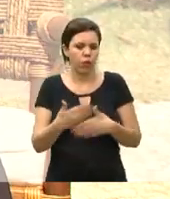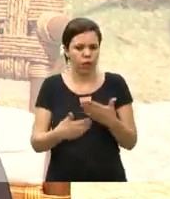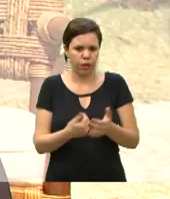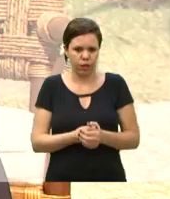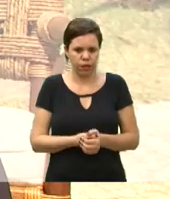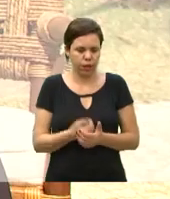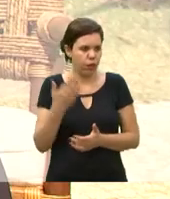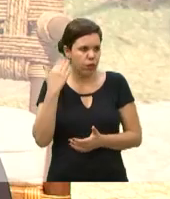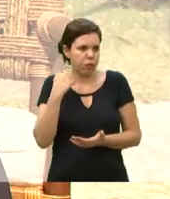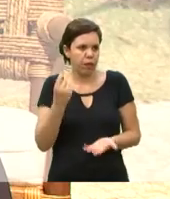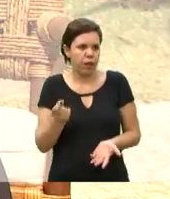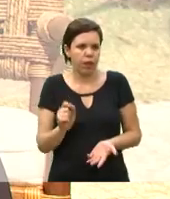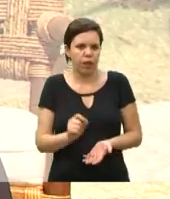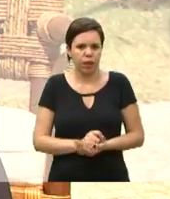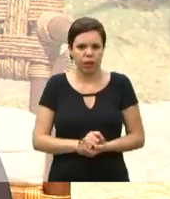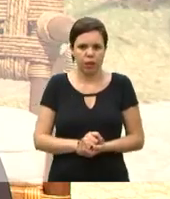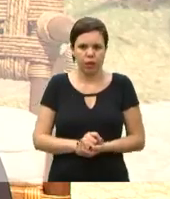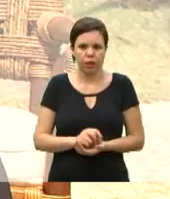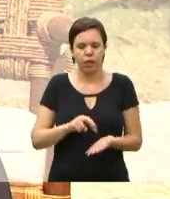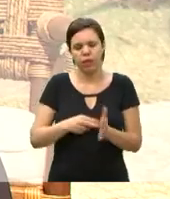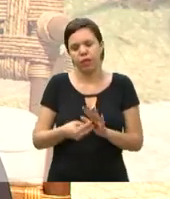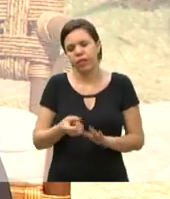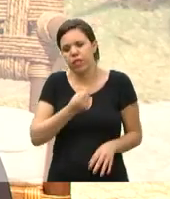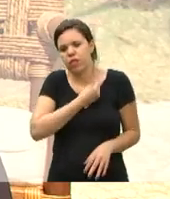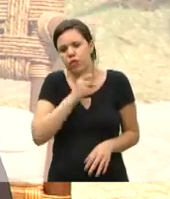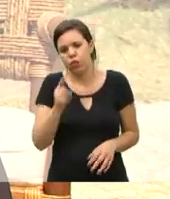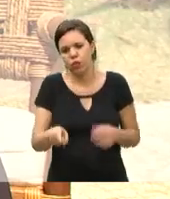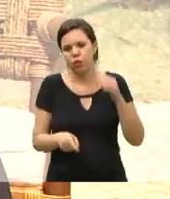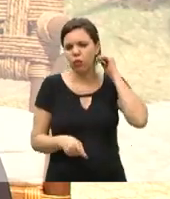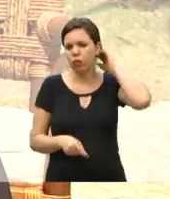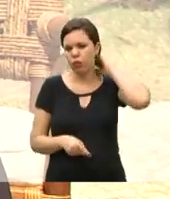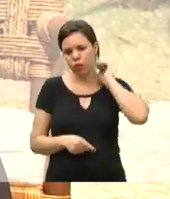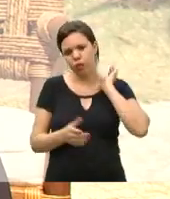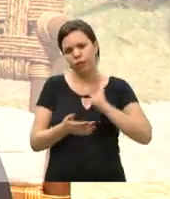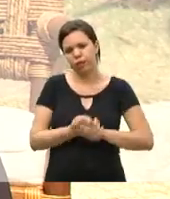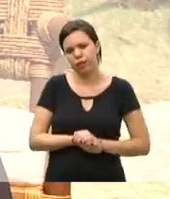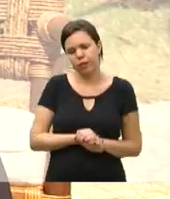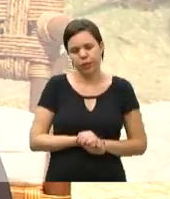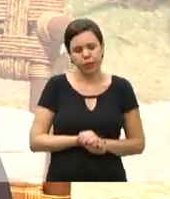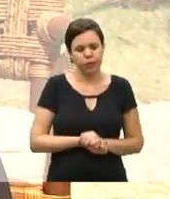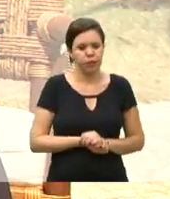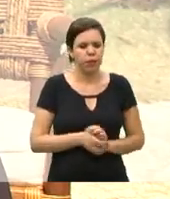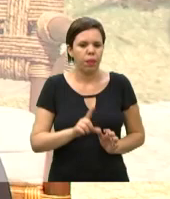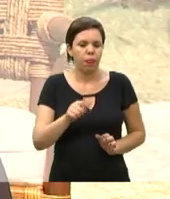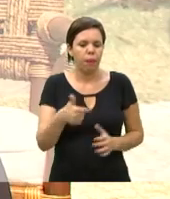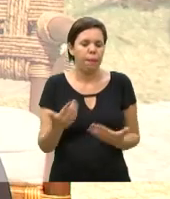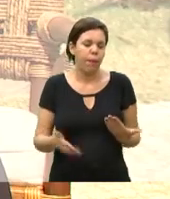vou saber o que é esse número, não é? Eu vou